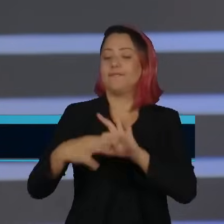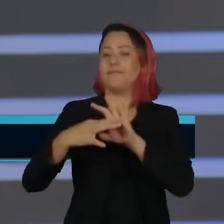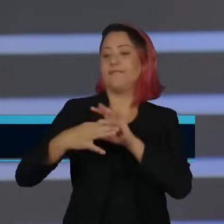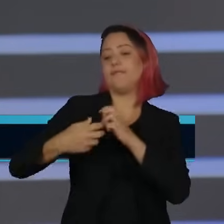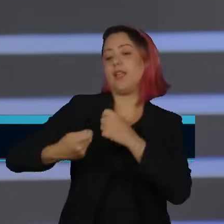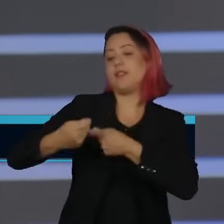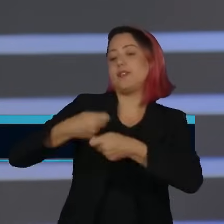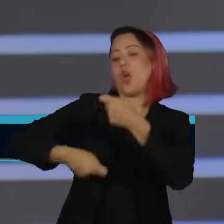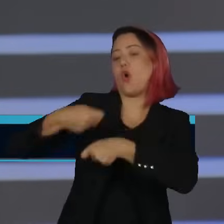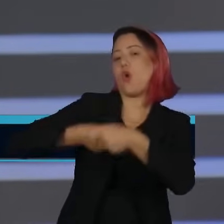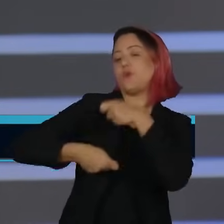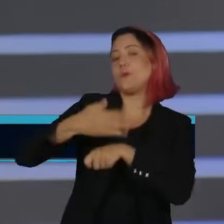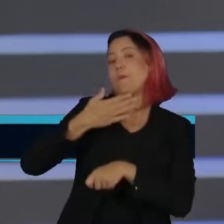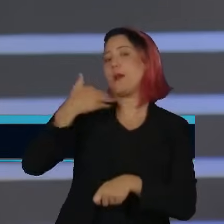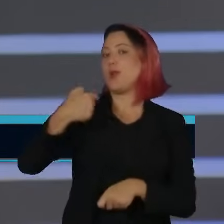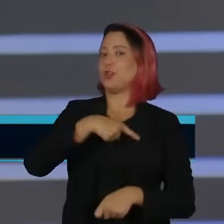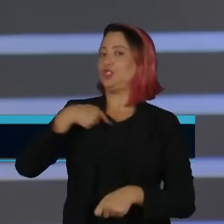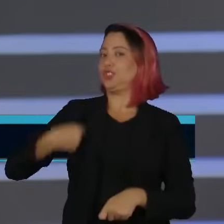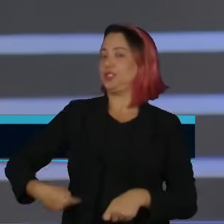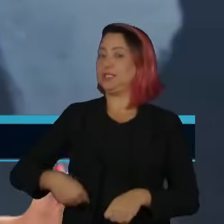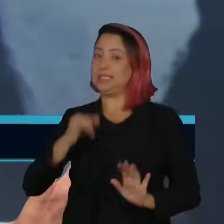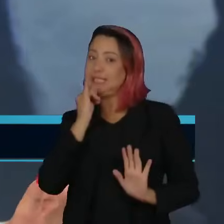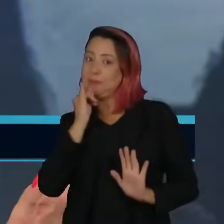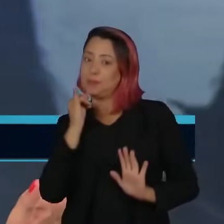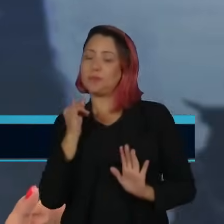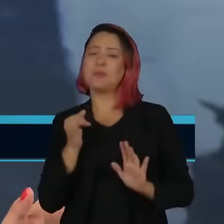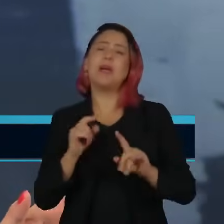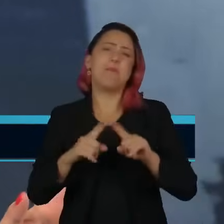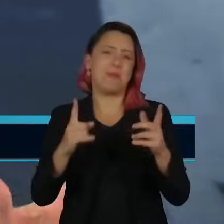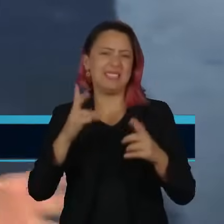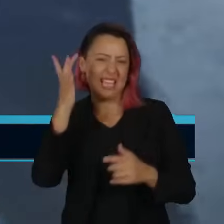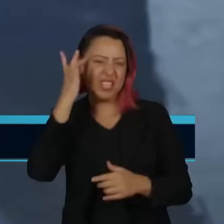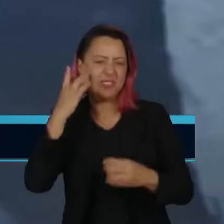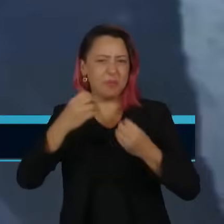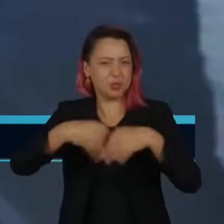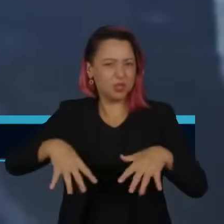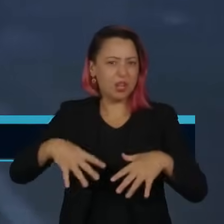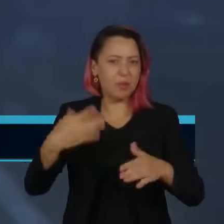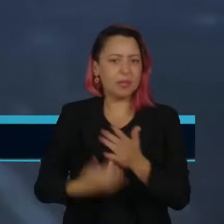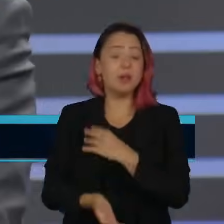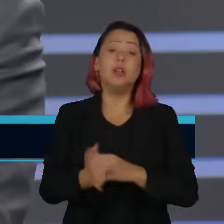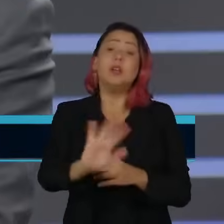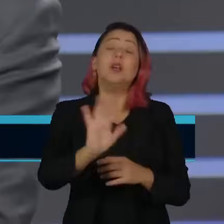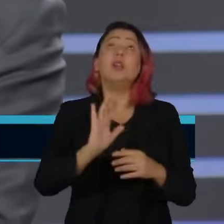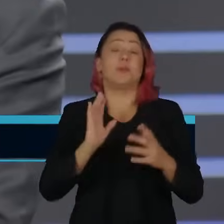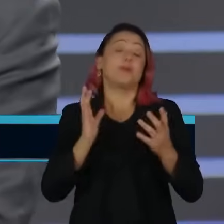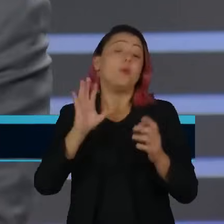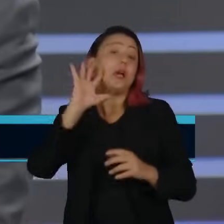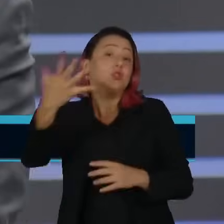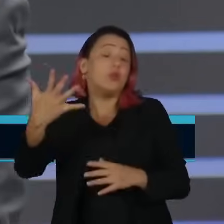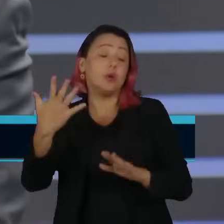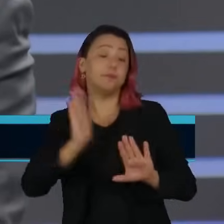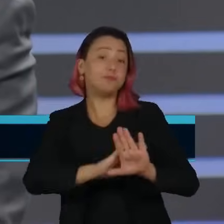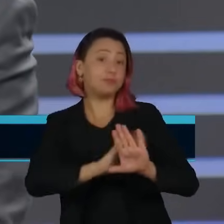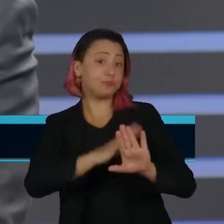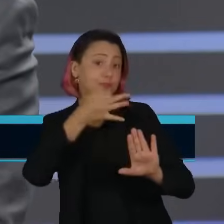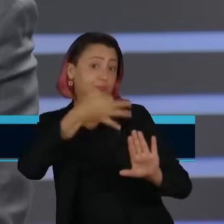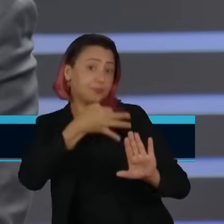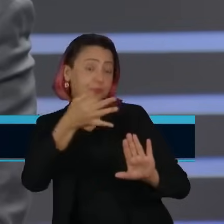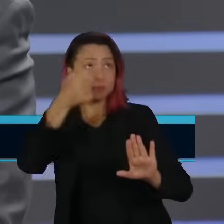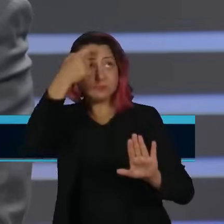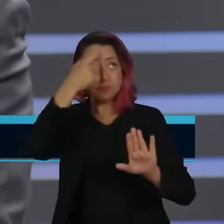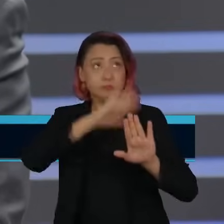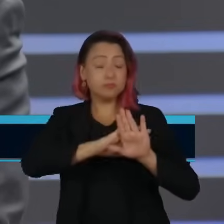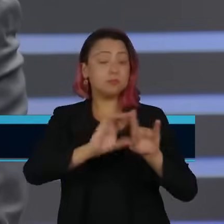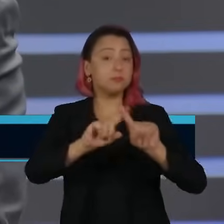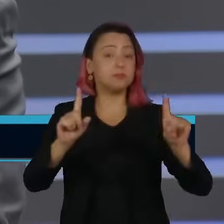eles têm uma boa relação comercial. Agora, foi uma decisão ideológica. Não, foi uma decisão ideológica, mas é que é o seguinte, o grande problema é que as